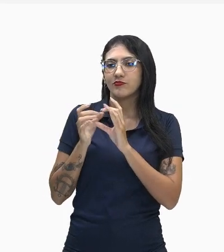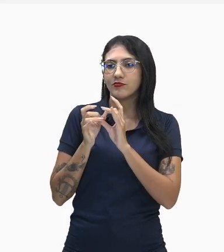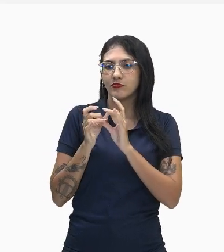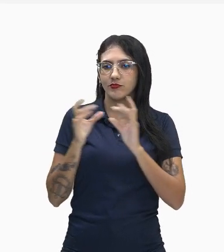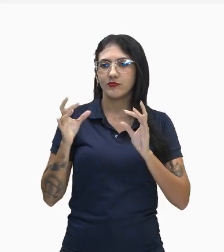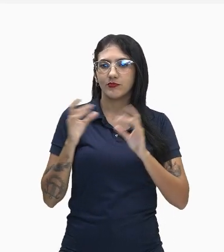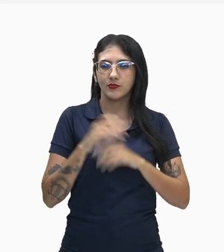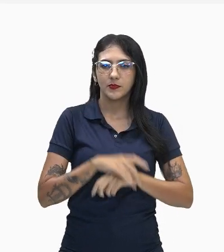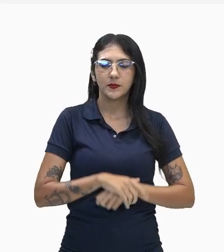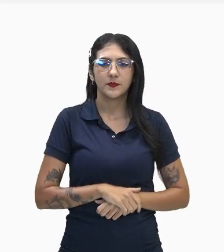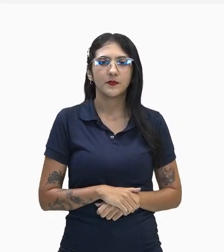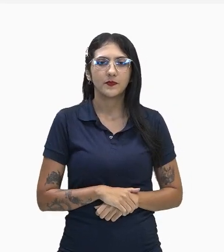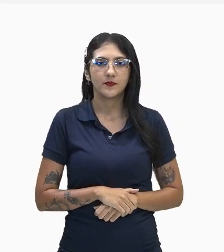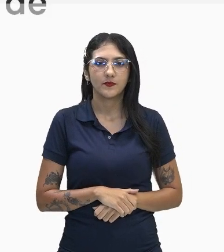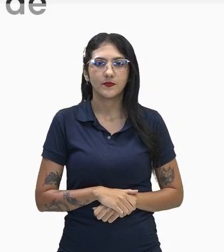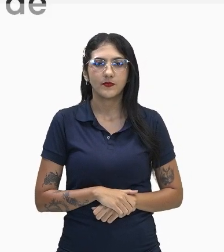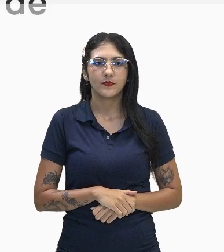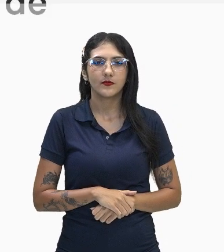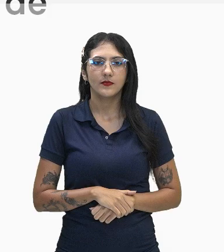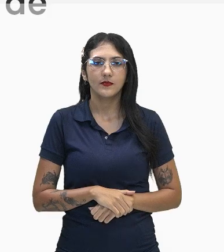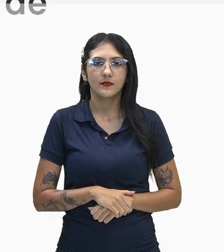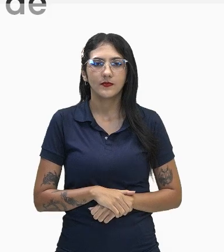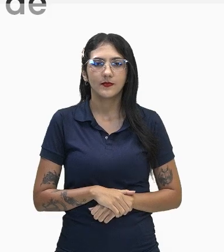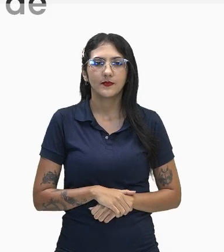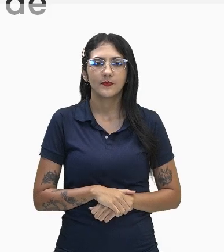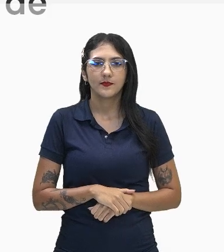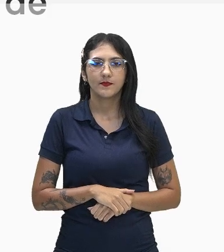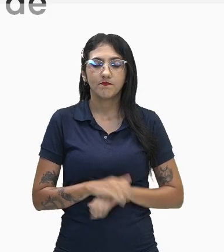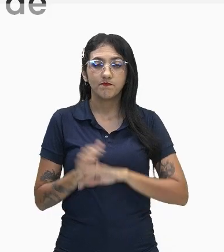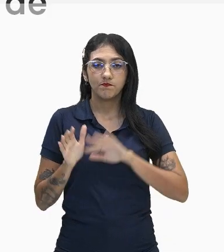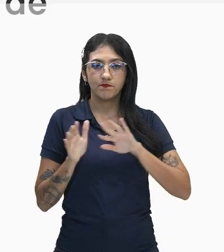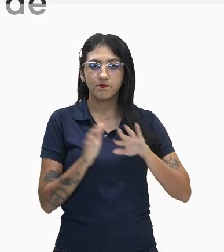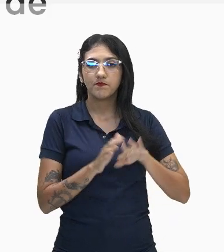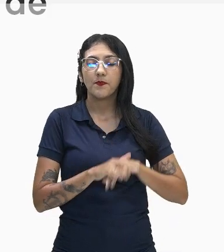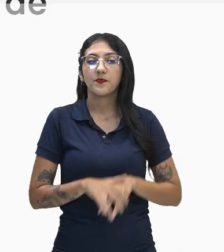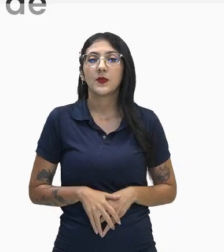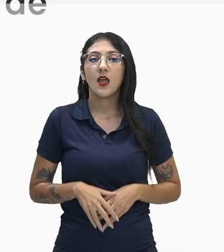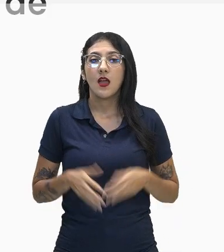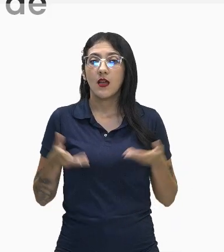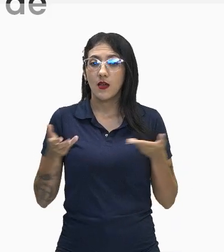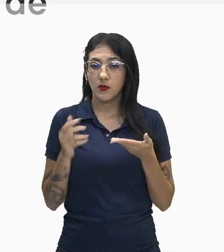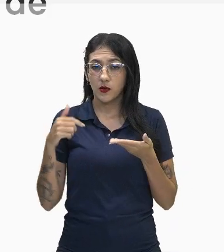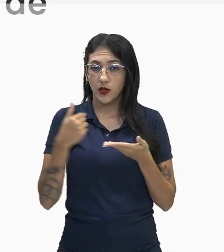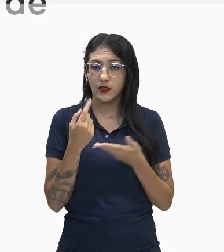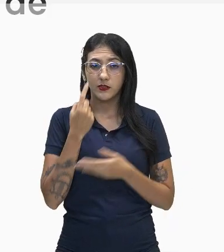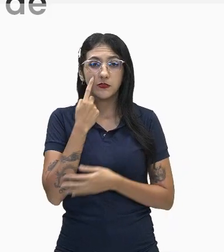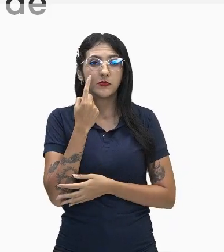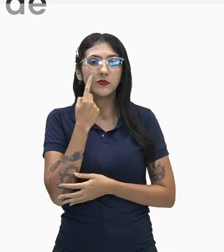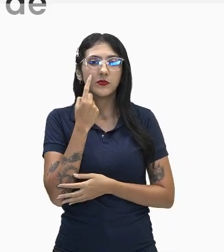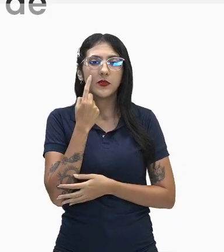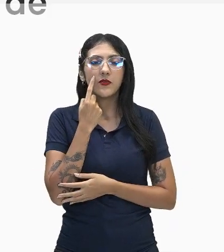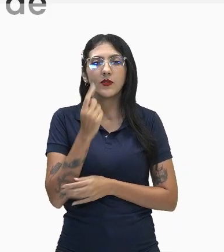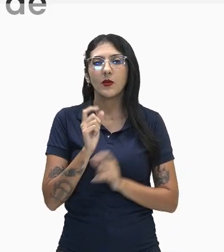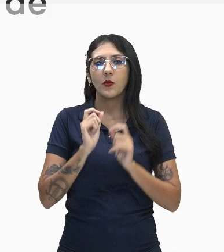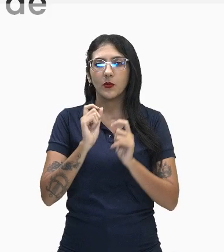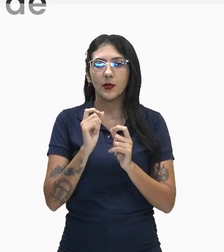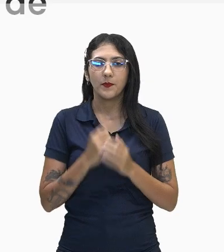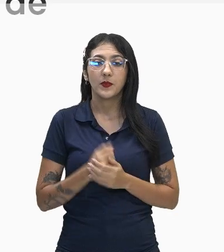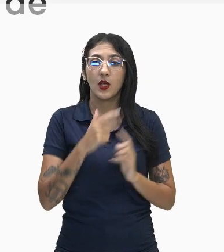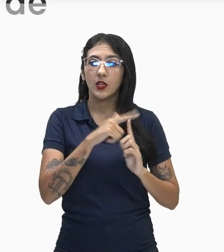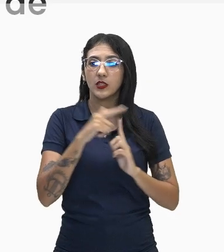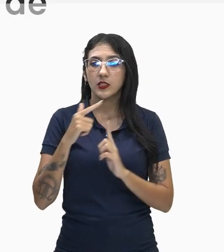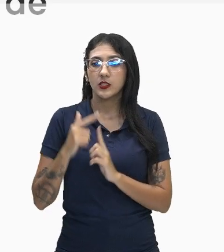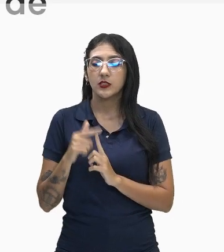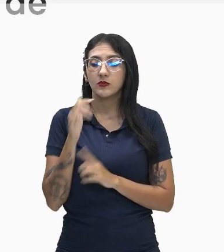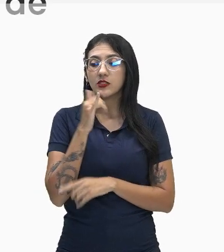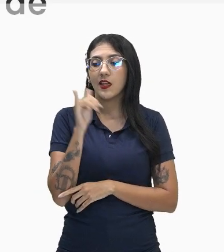áreas. A seguir, a gente vai relembrar sobre as fontes renováveis de energia, né? Então, a